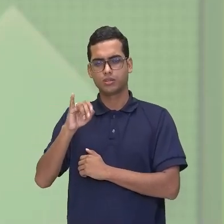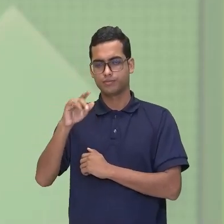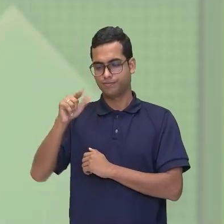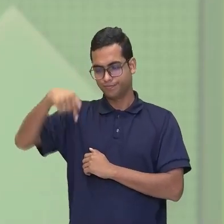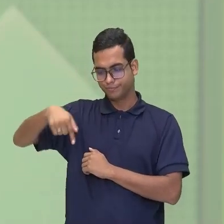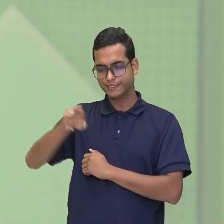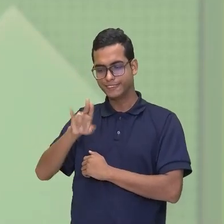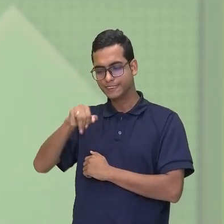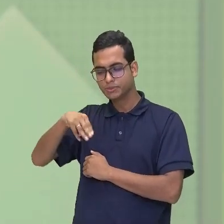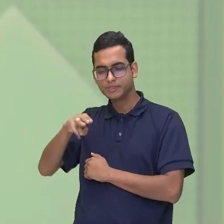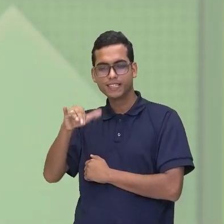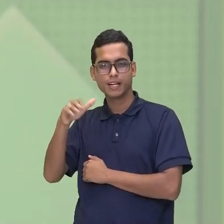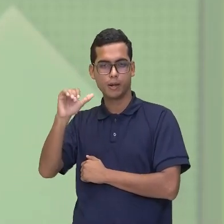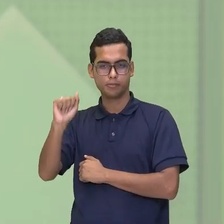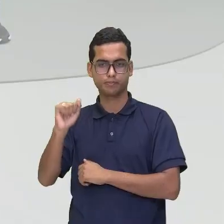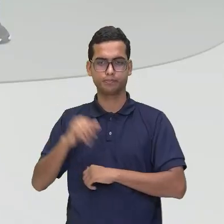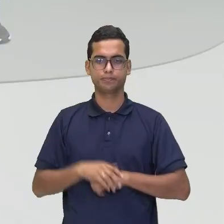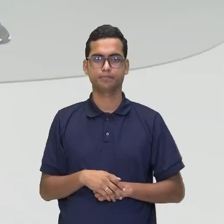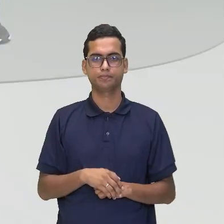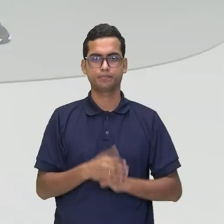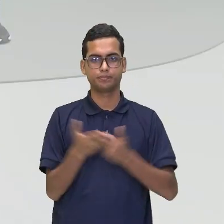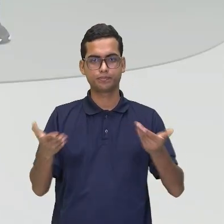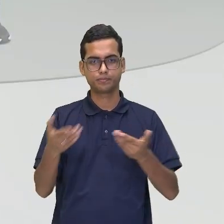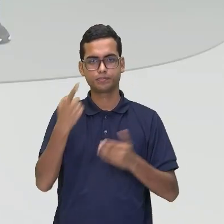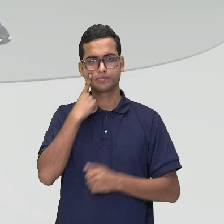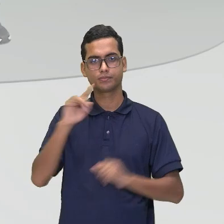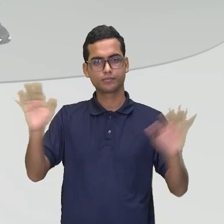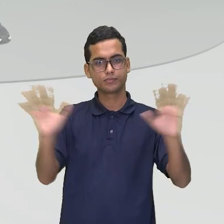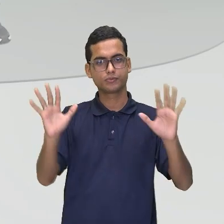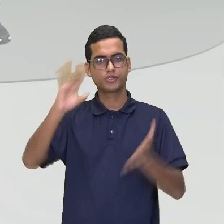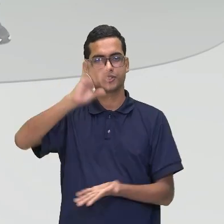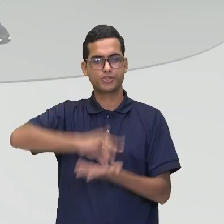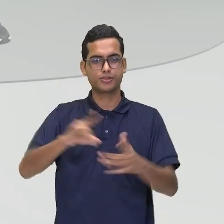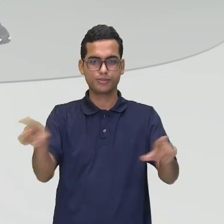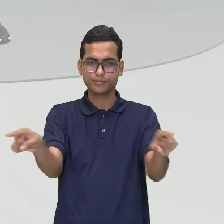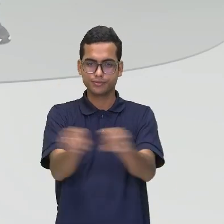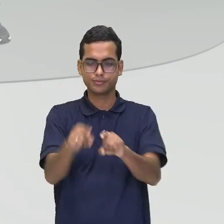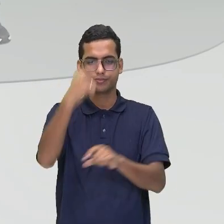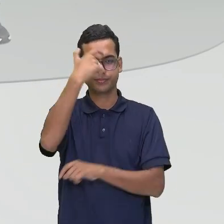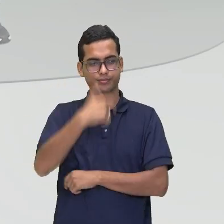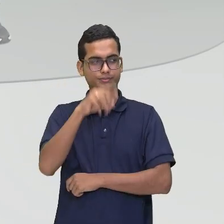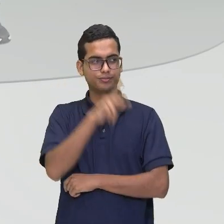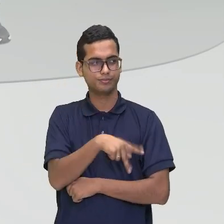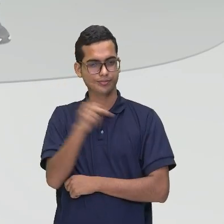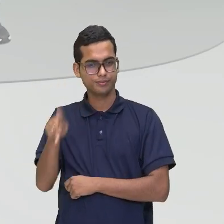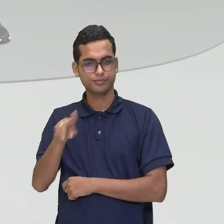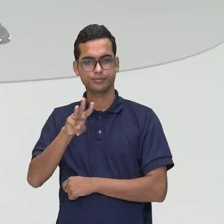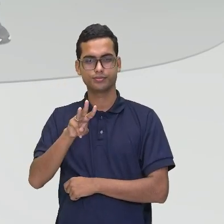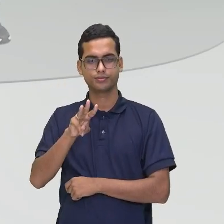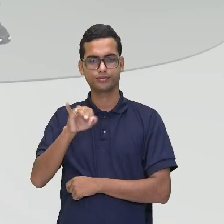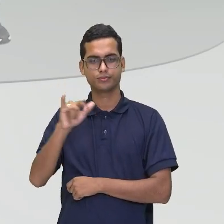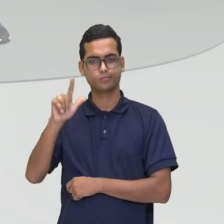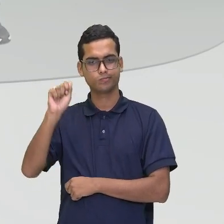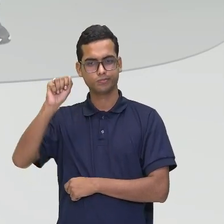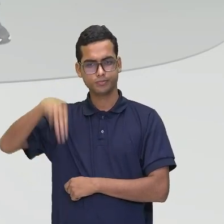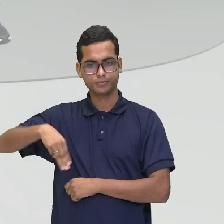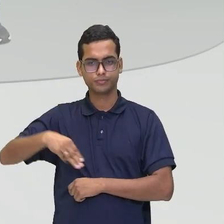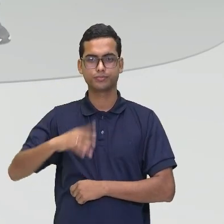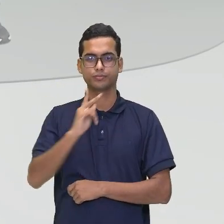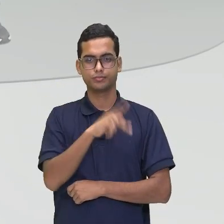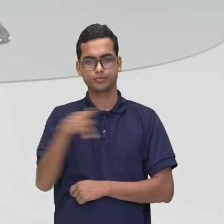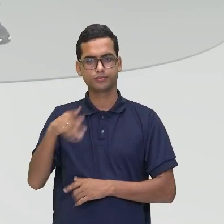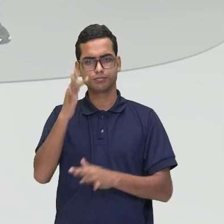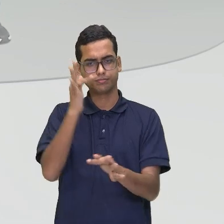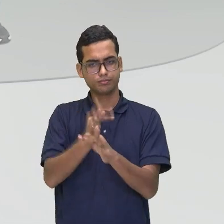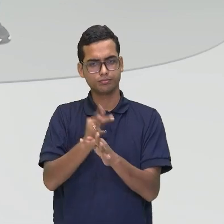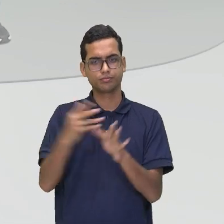vamos observar. Olá pessoal, eu sou o professor William Costa, sou professor de Física aqui do CMEAN e hoje nós vamos